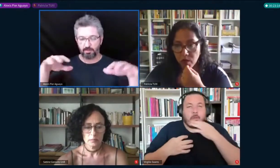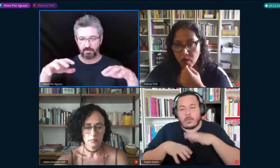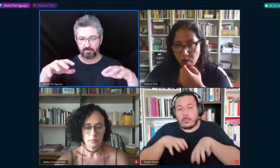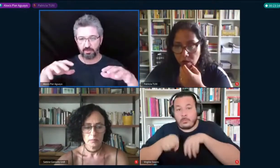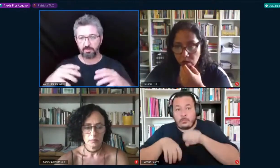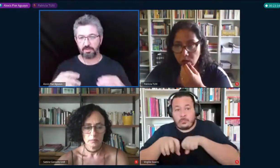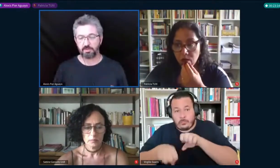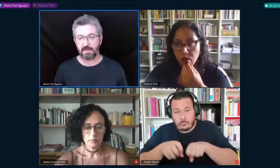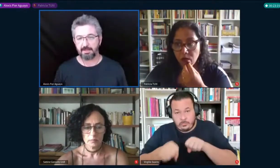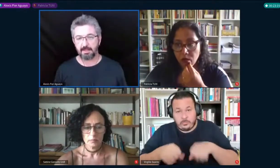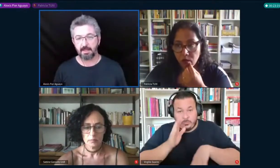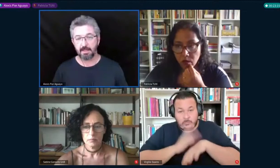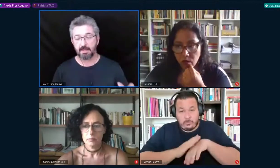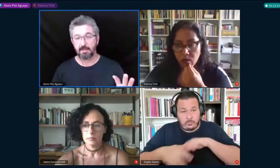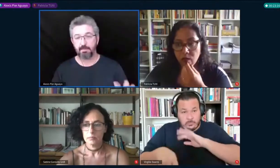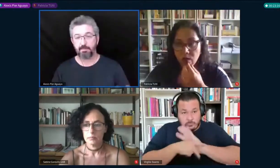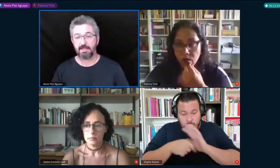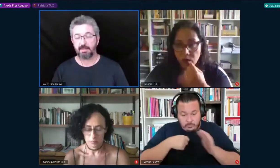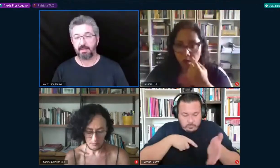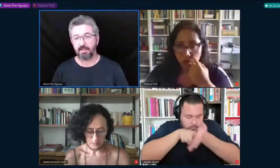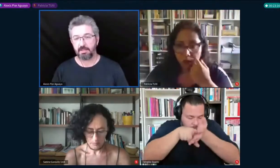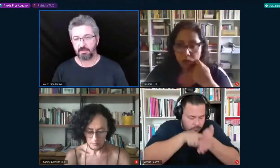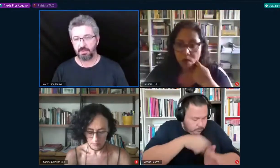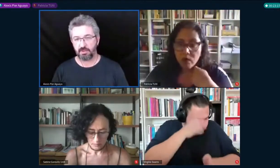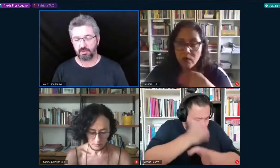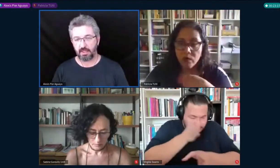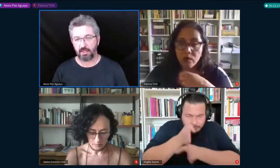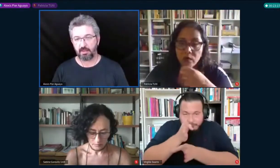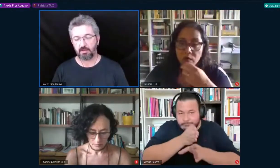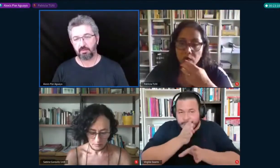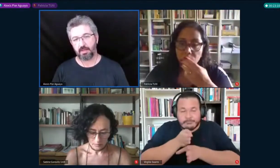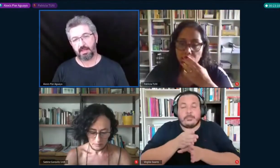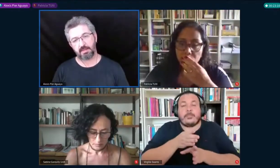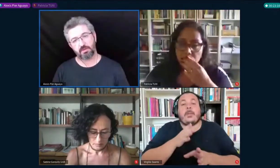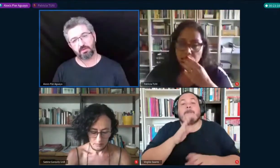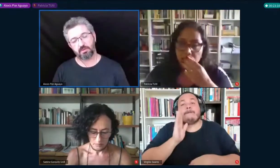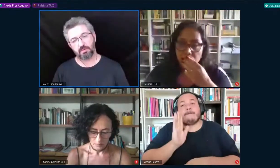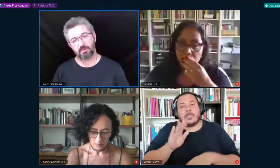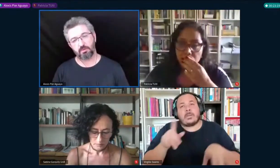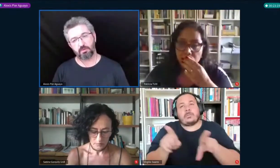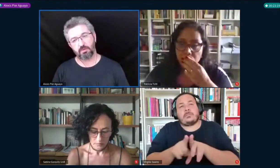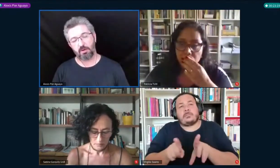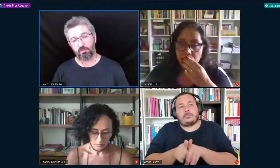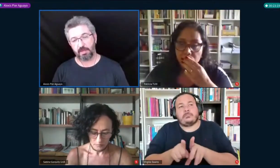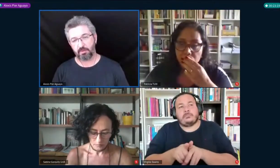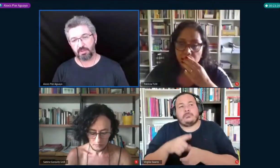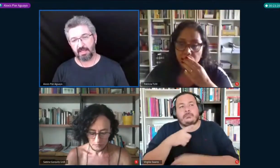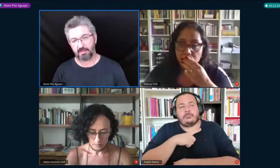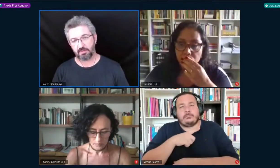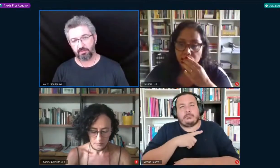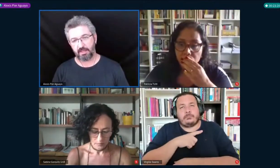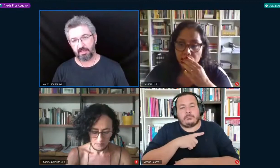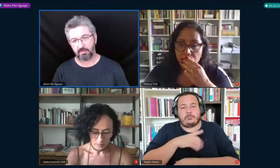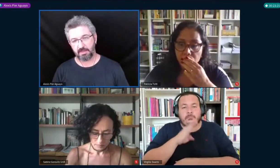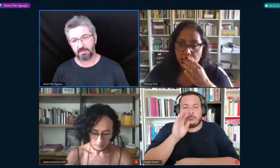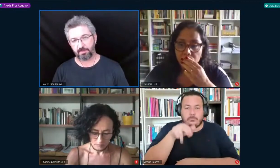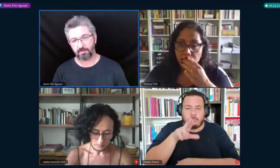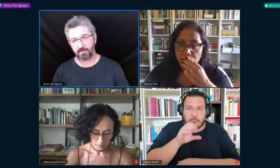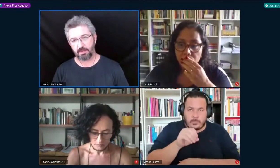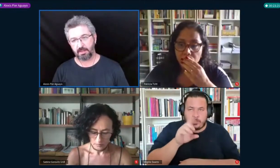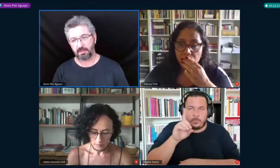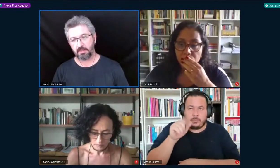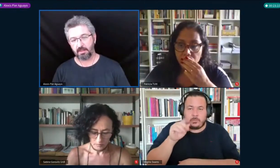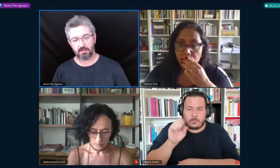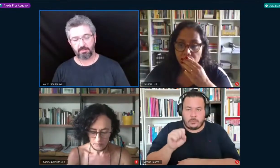das suas próprias fontes pessoais, mas além disso a gente tem, no caso, o banco de dados do